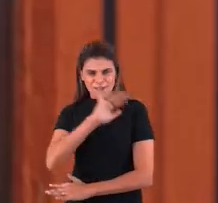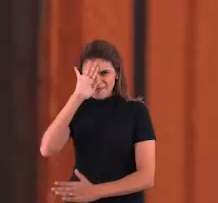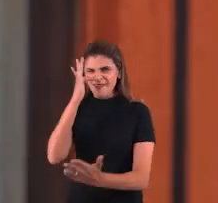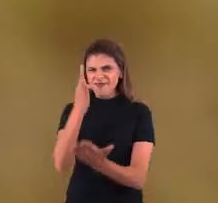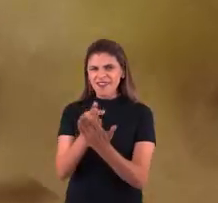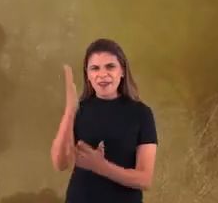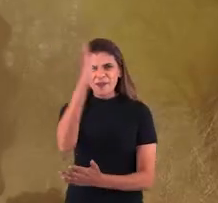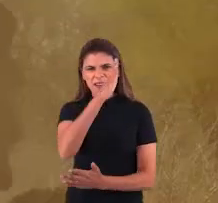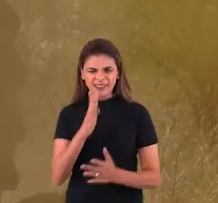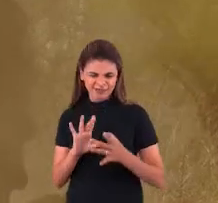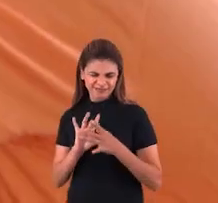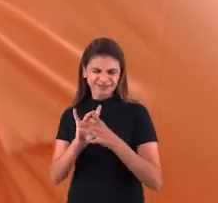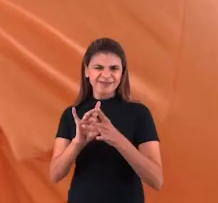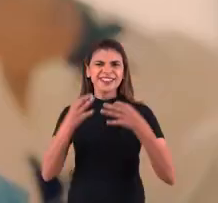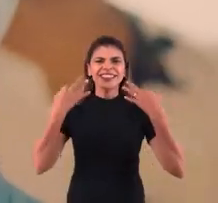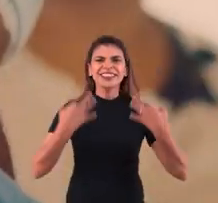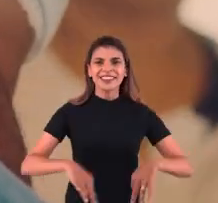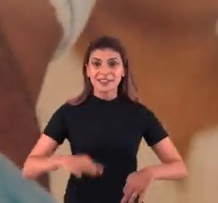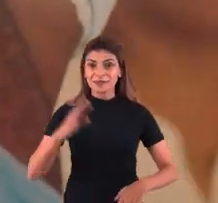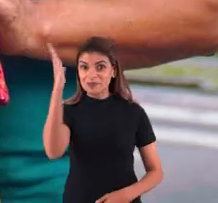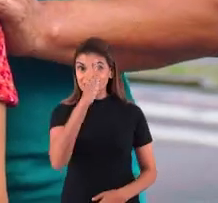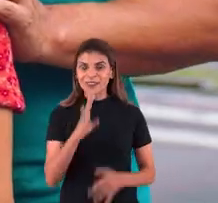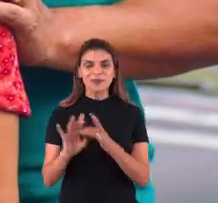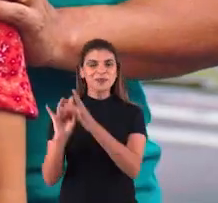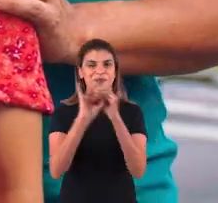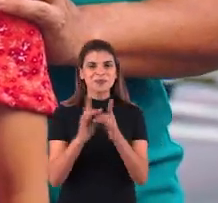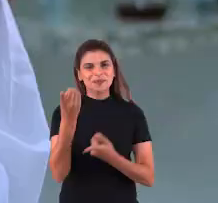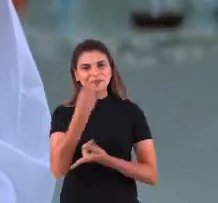é o novo PAC. É o Brasil no rumo certo.